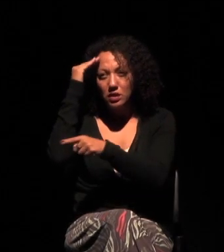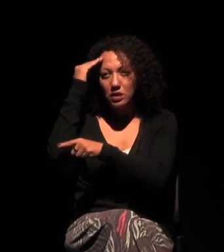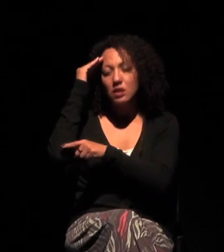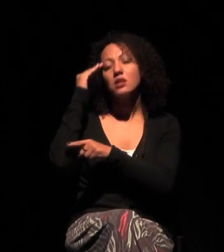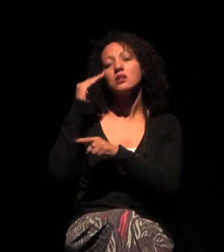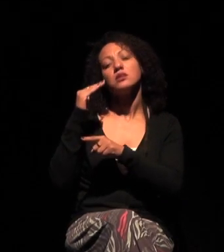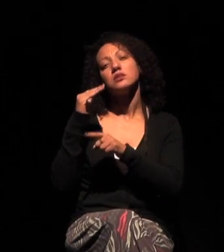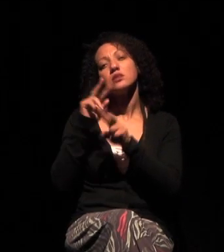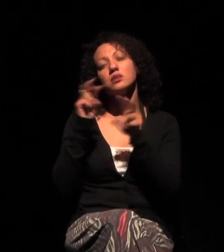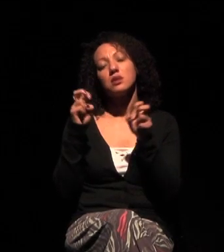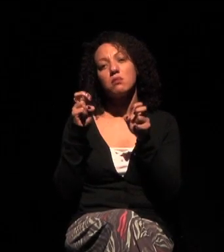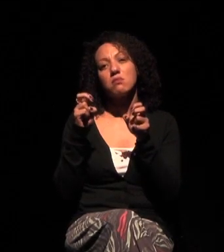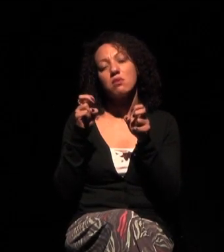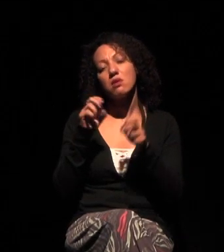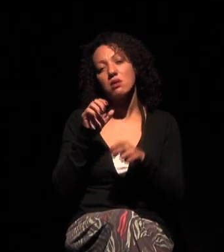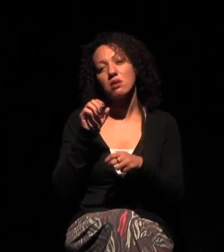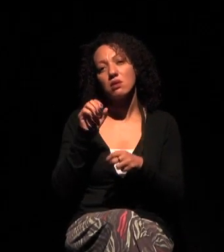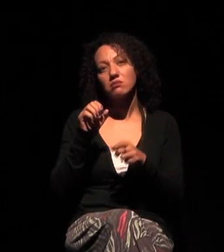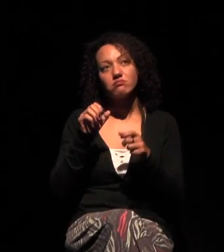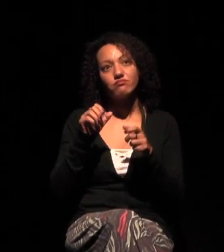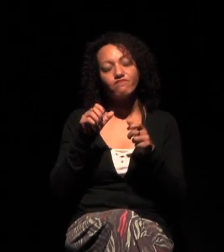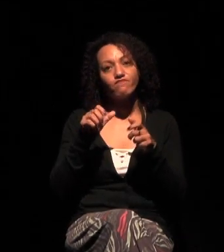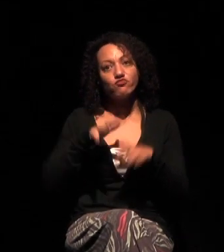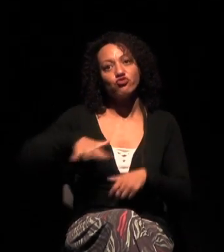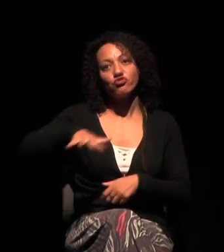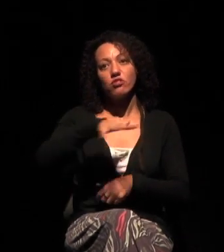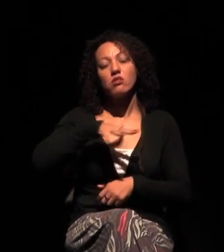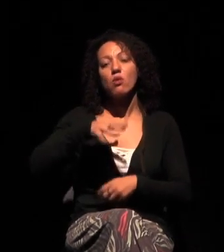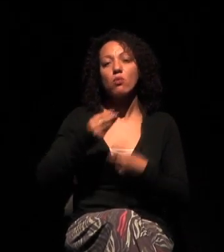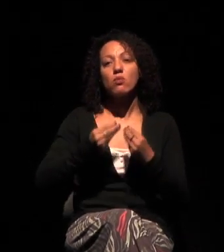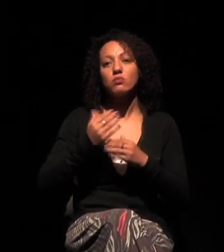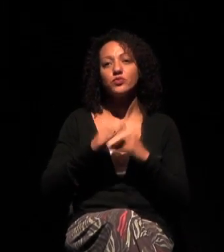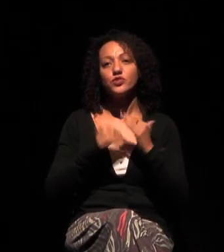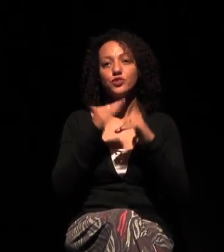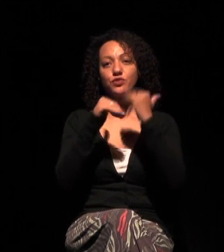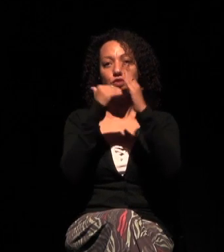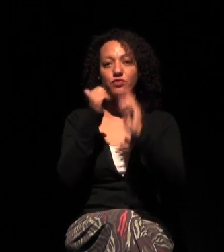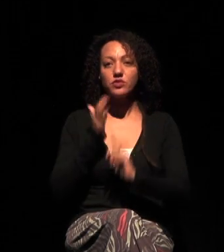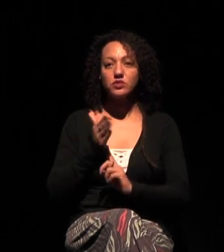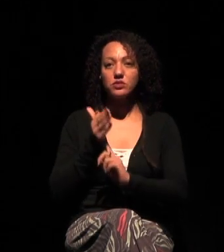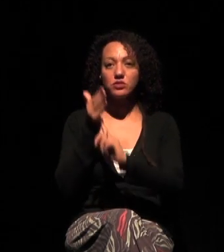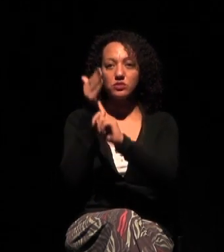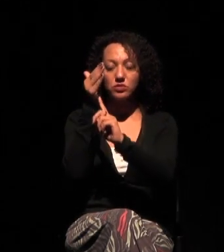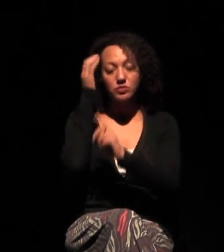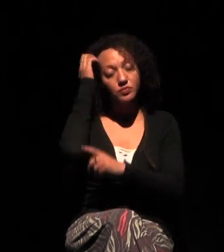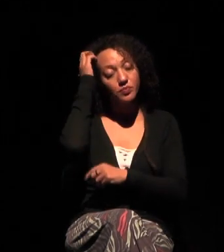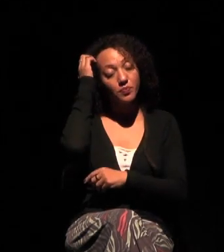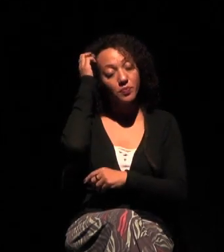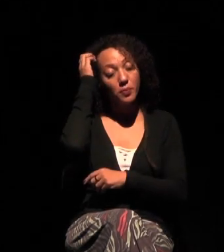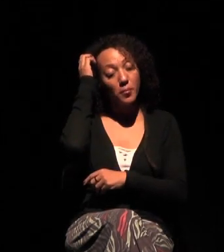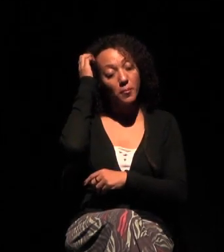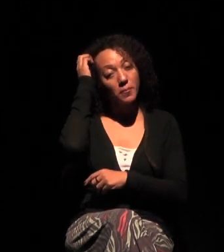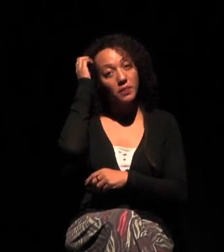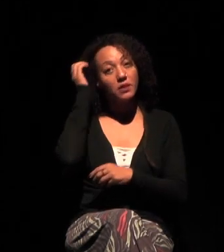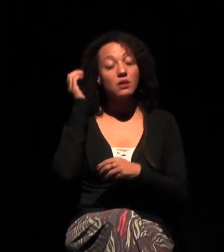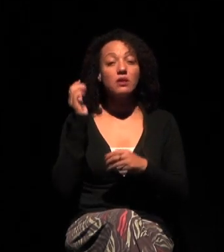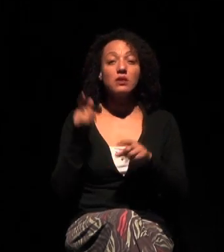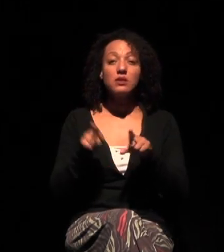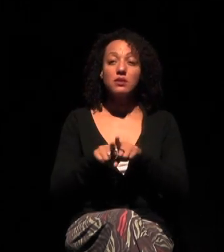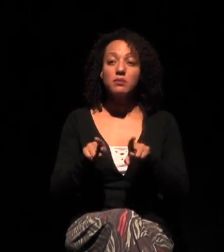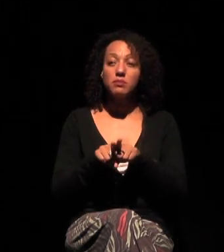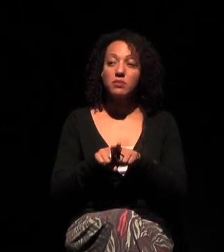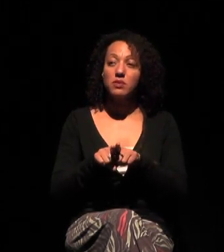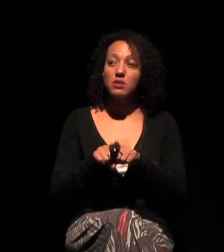mais amplas como aqui temos falado no desenvolvimento do próprio desenvolvimento da tecnologia e e depois o nível das